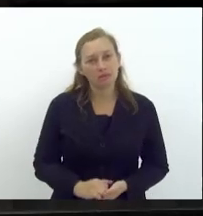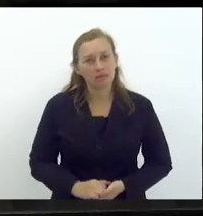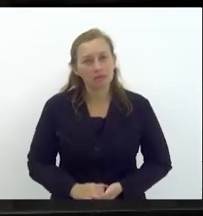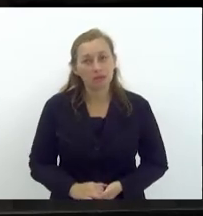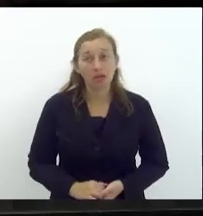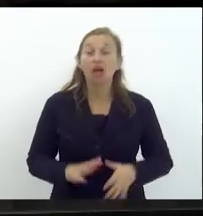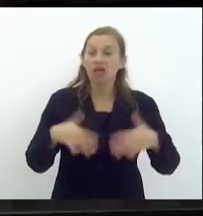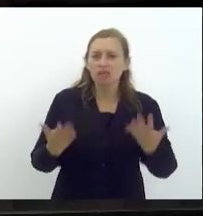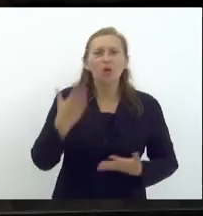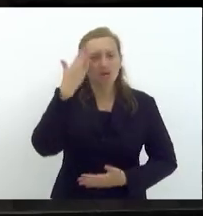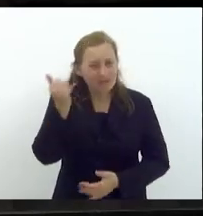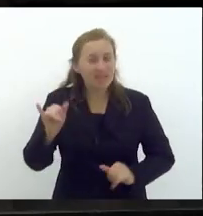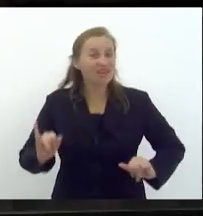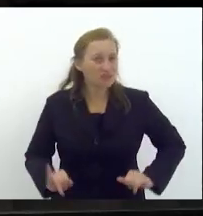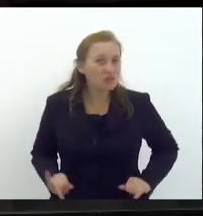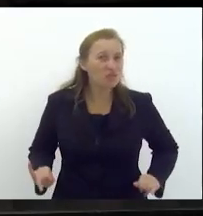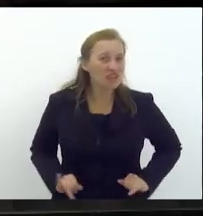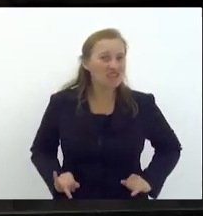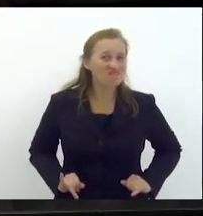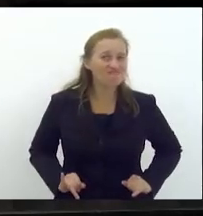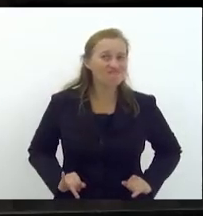Então eu sei o que é sofrer isso na carne.